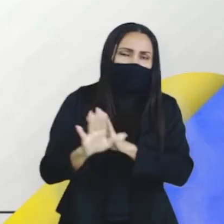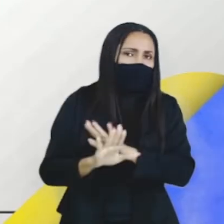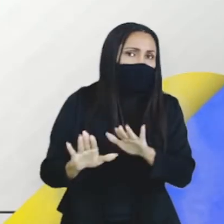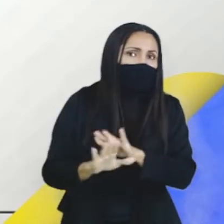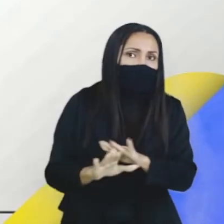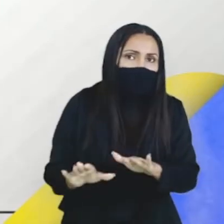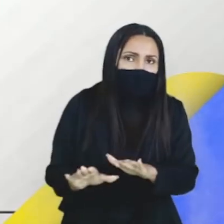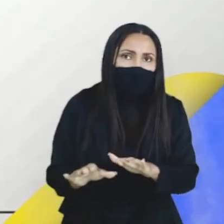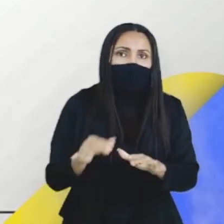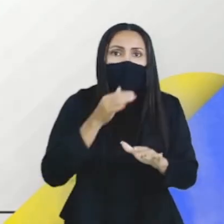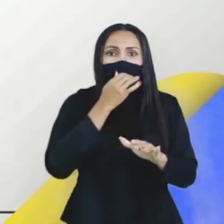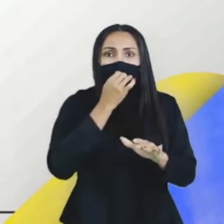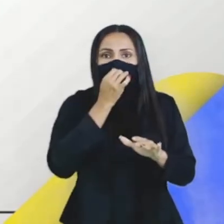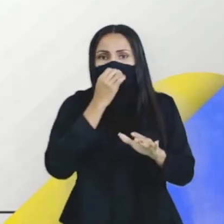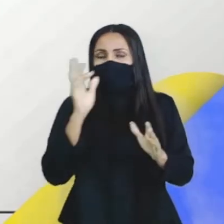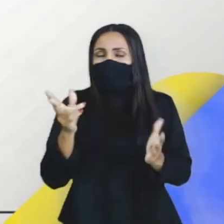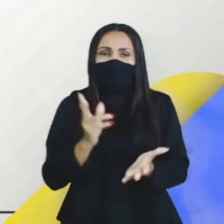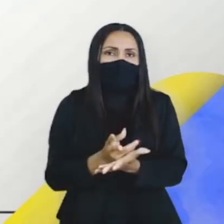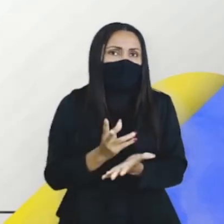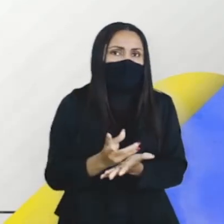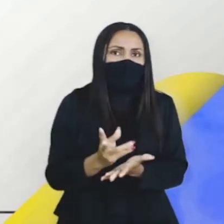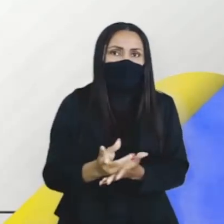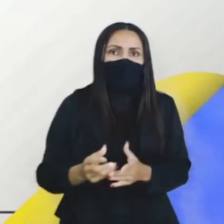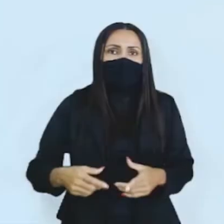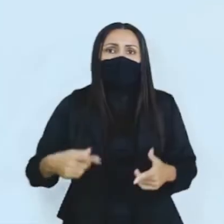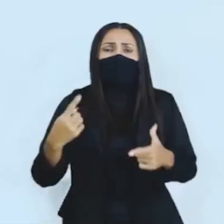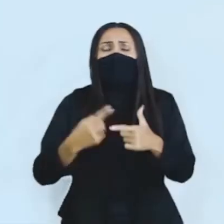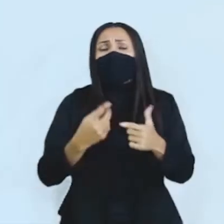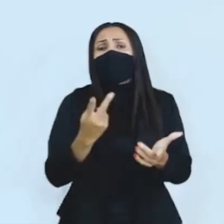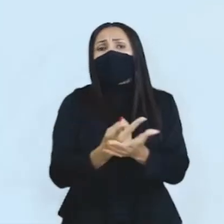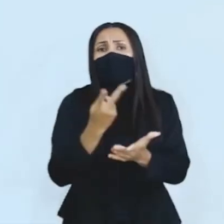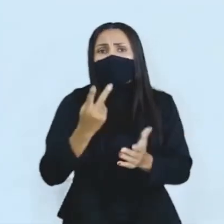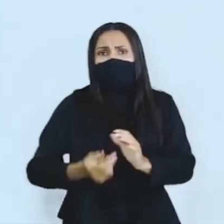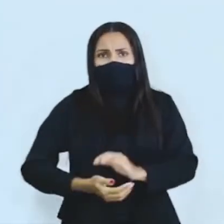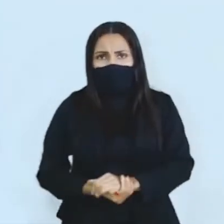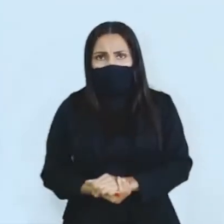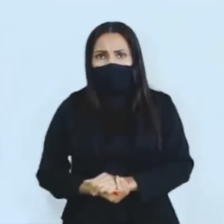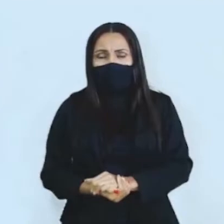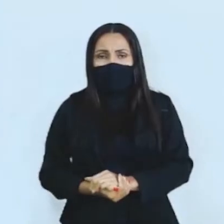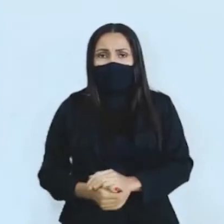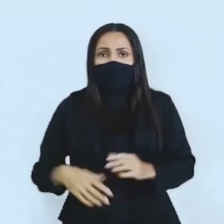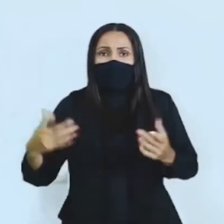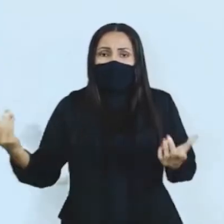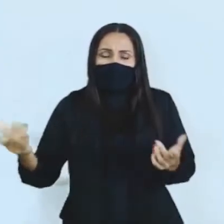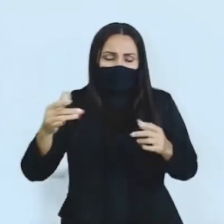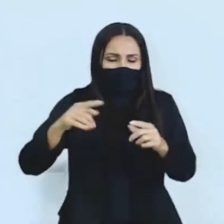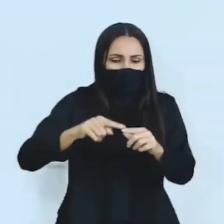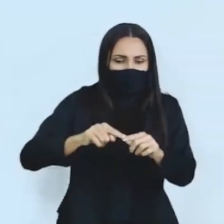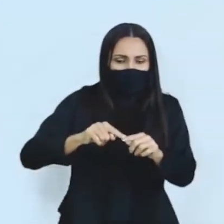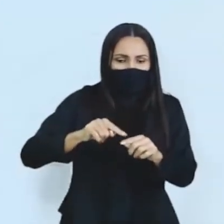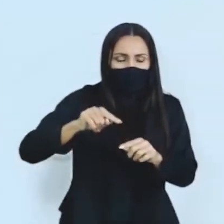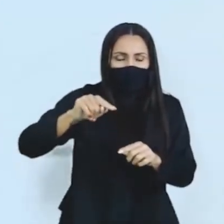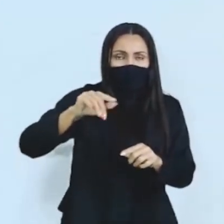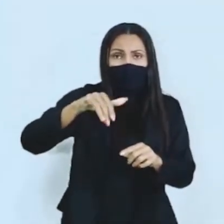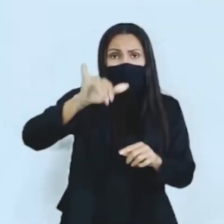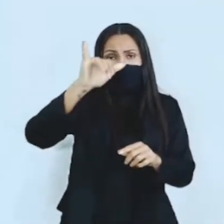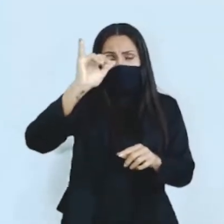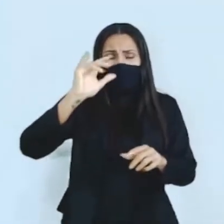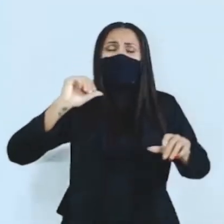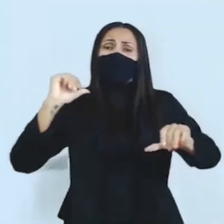da circunferência ela não foi mantida. E por que é que isso acontece? Porque o eixo de y ele está